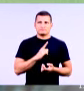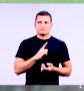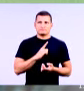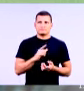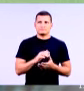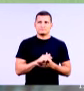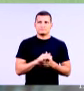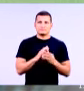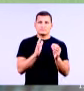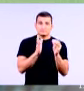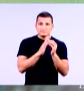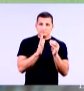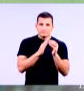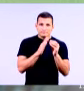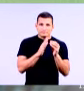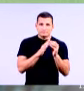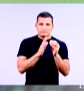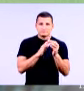o indizinho está falando aqui.